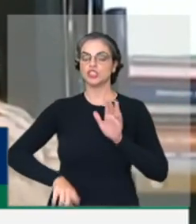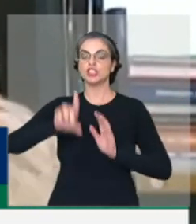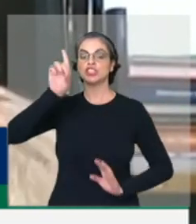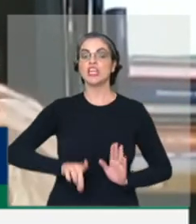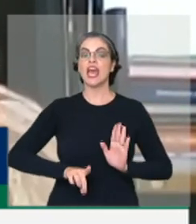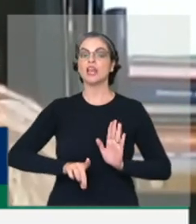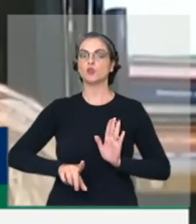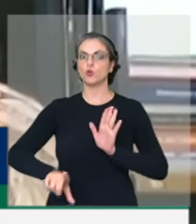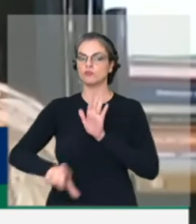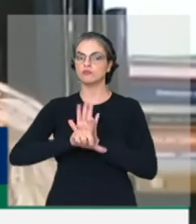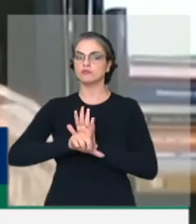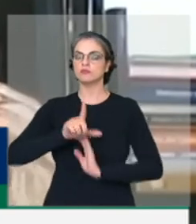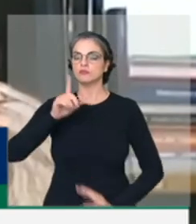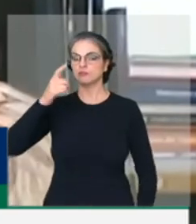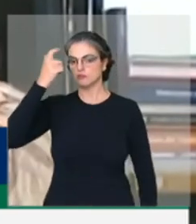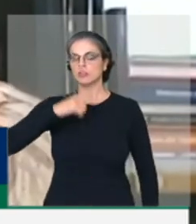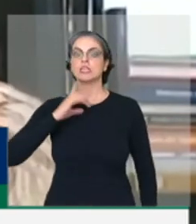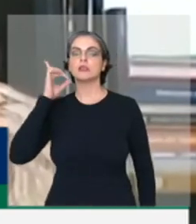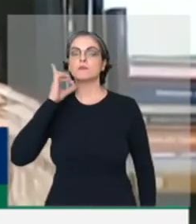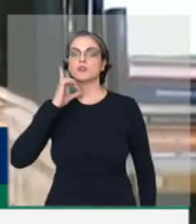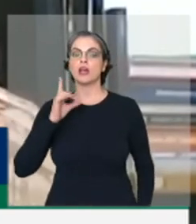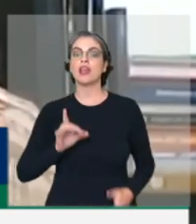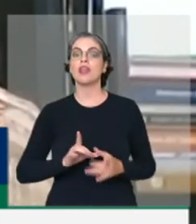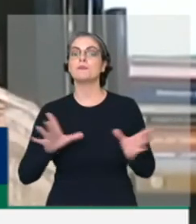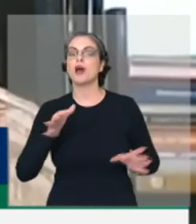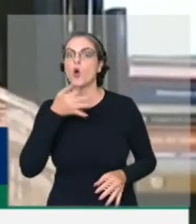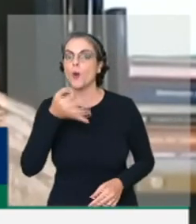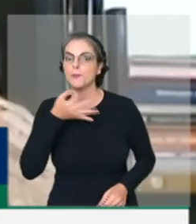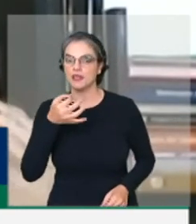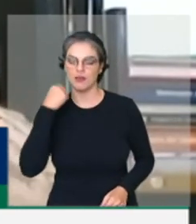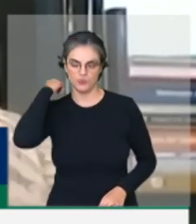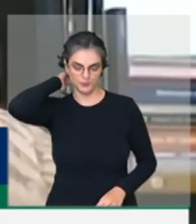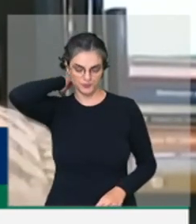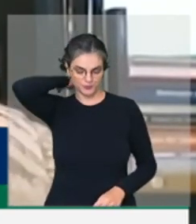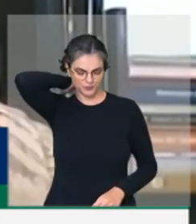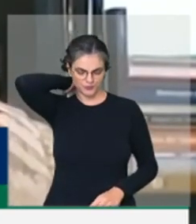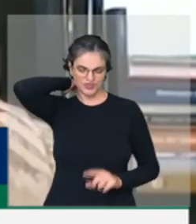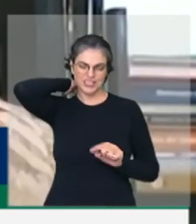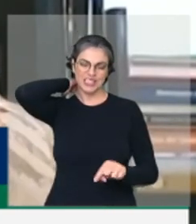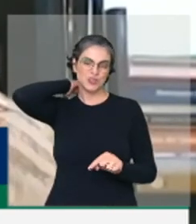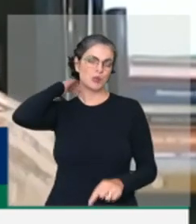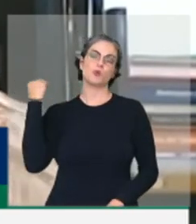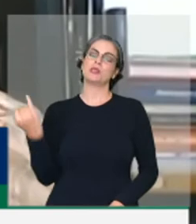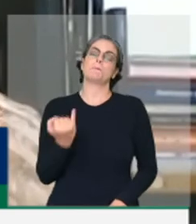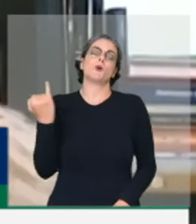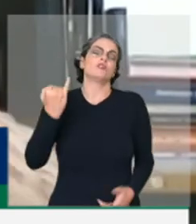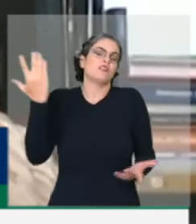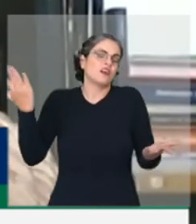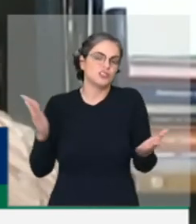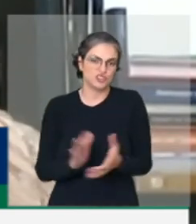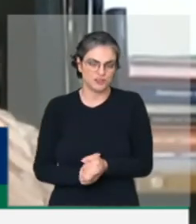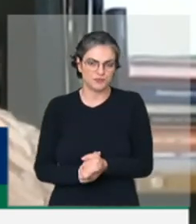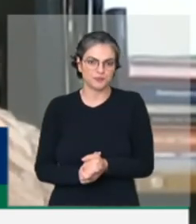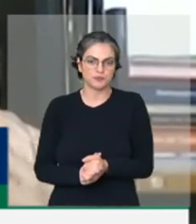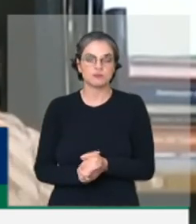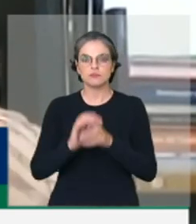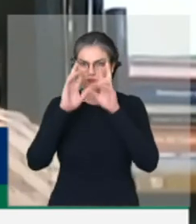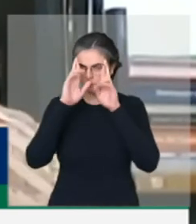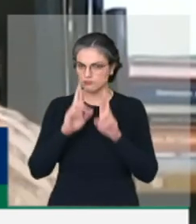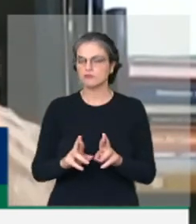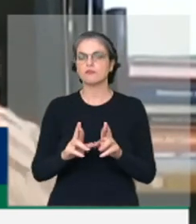opinião. Nós entendemos que esse é um pilar da democracia. Nós defendemos a separação dos poderes,